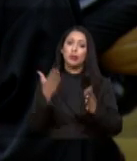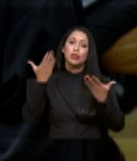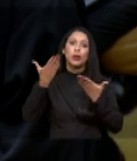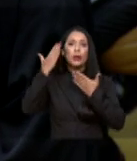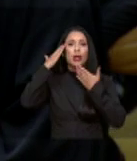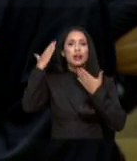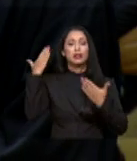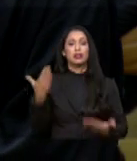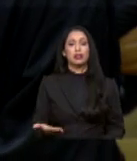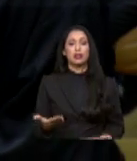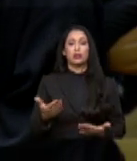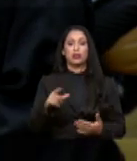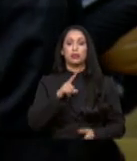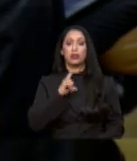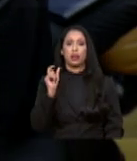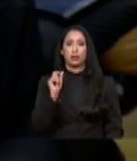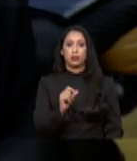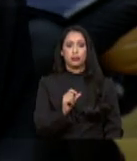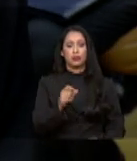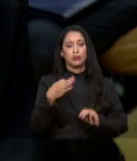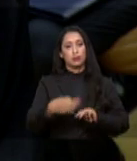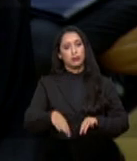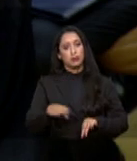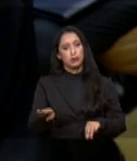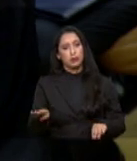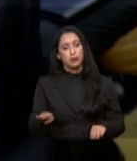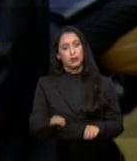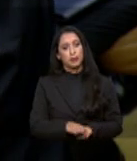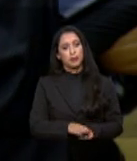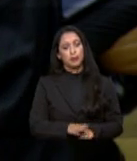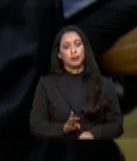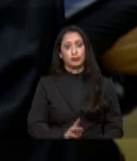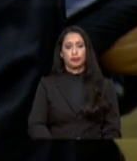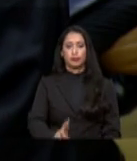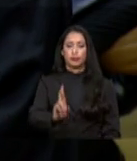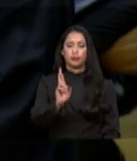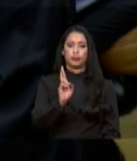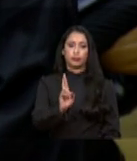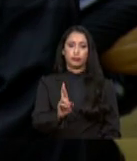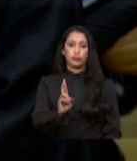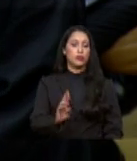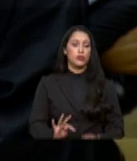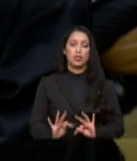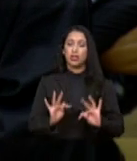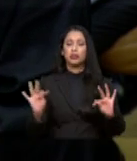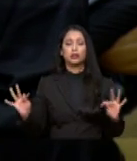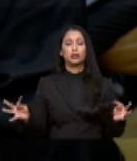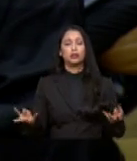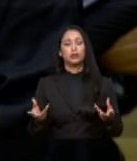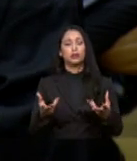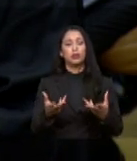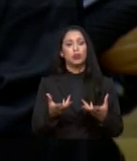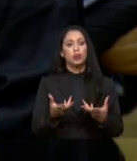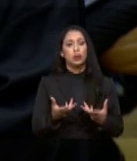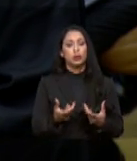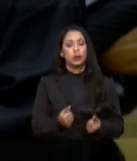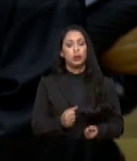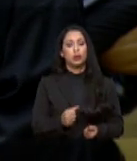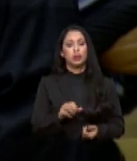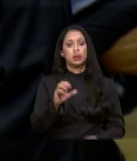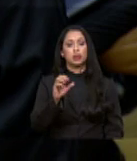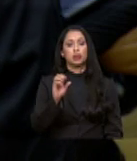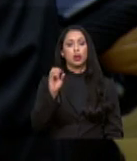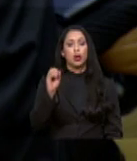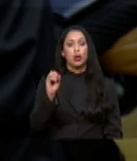agradeço imensamente a vossas excelências, em nome de todas as ONGs. O plenário